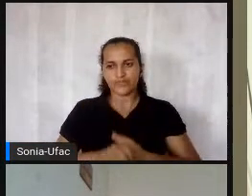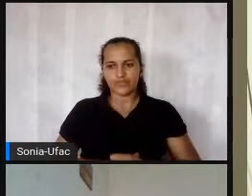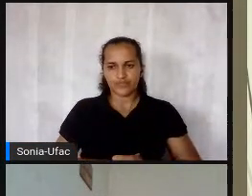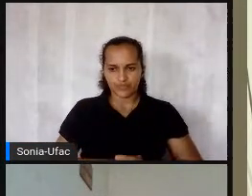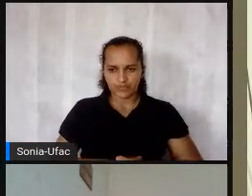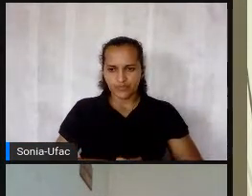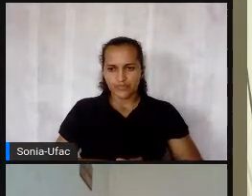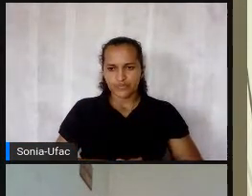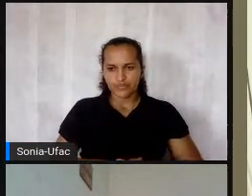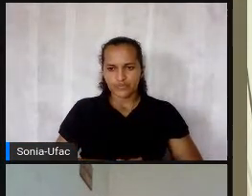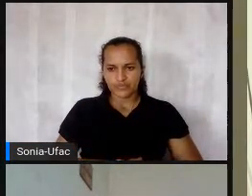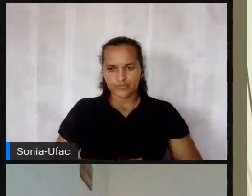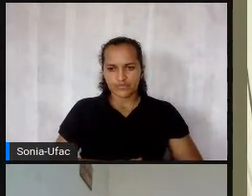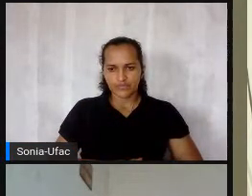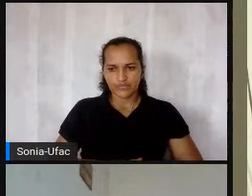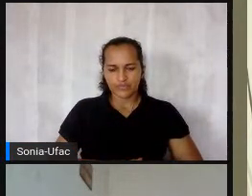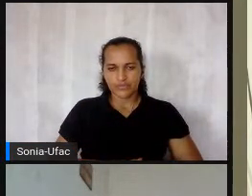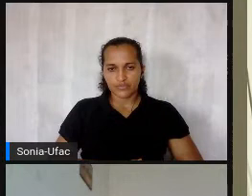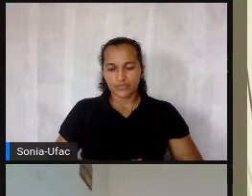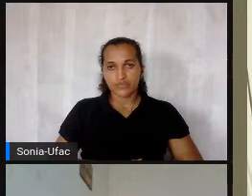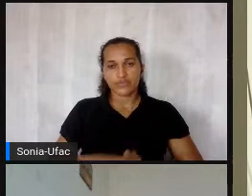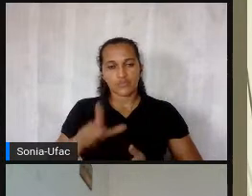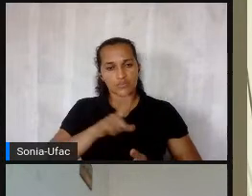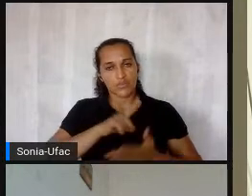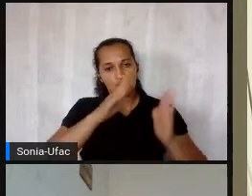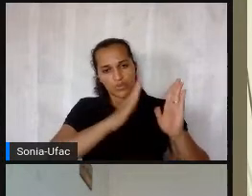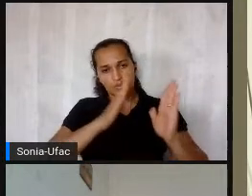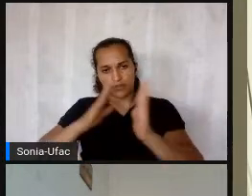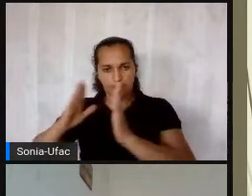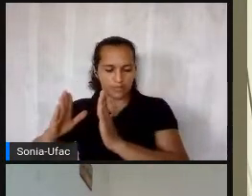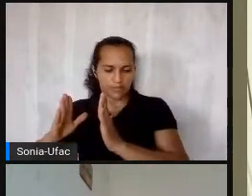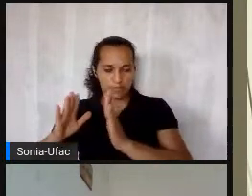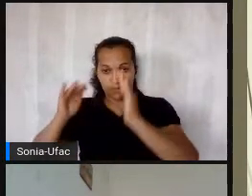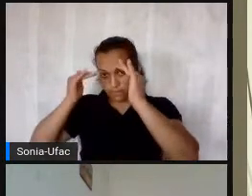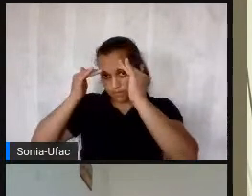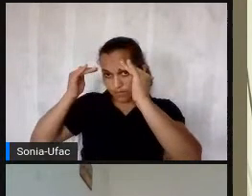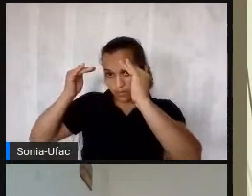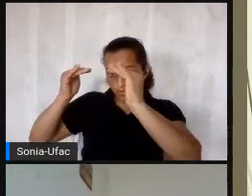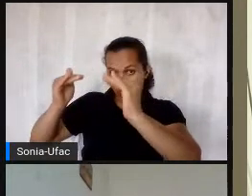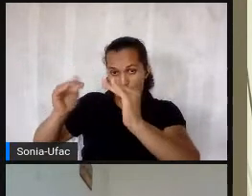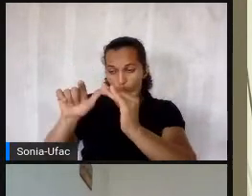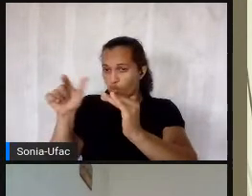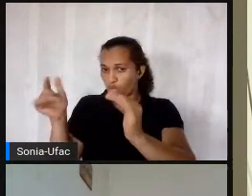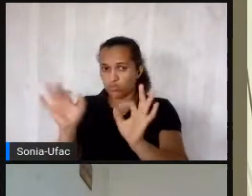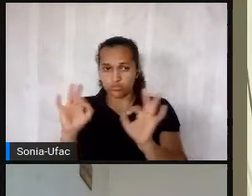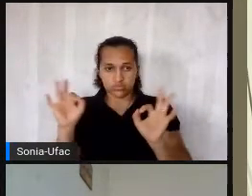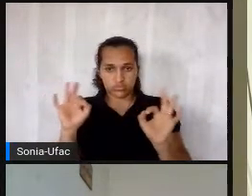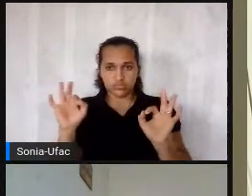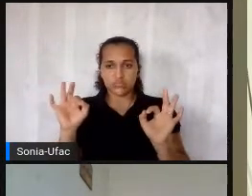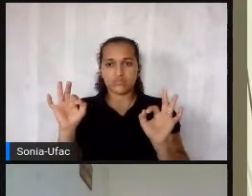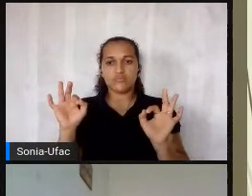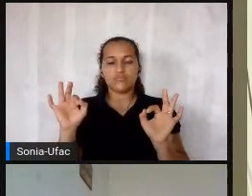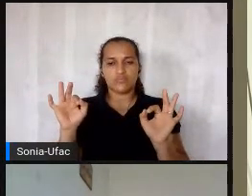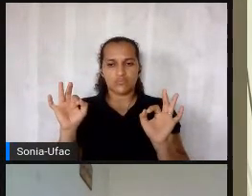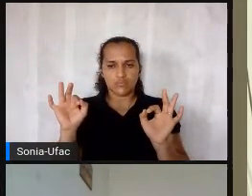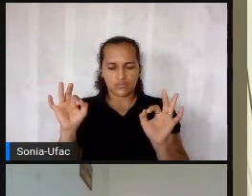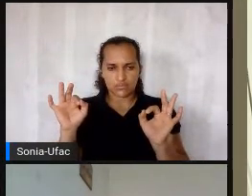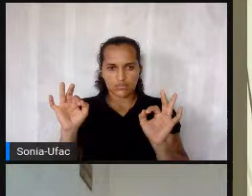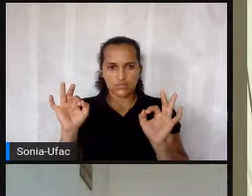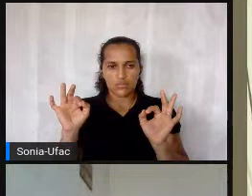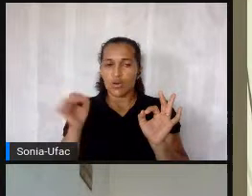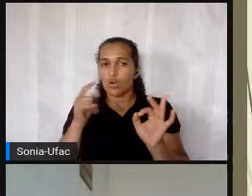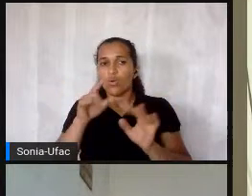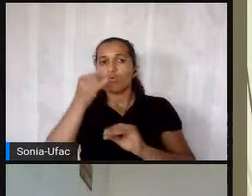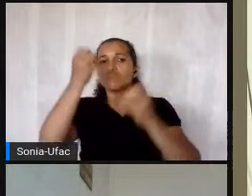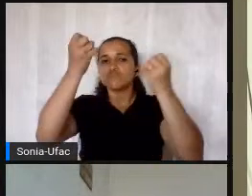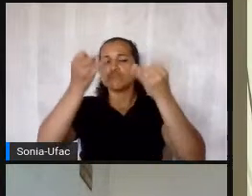ordem, portanto, a ser seguida e outra não. O que eu quero dizer com isso é que são escolhas que